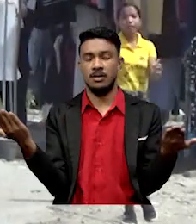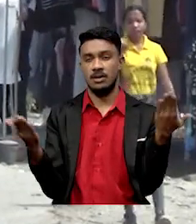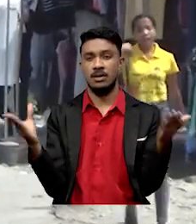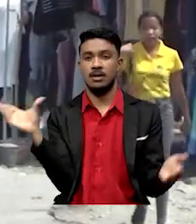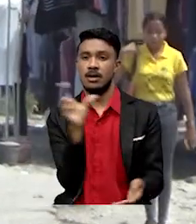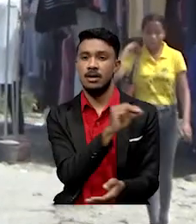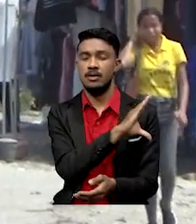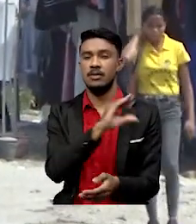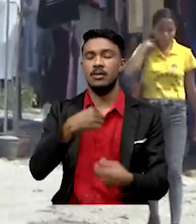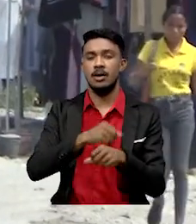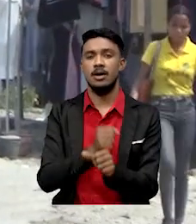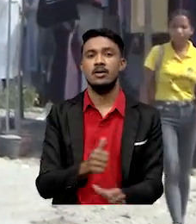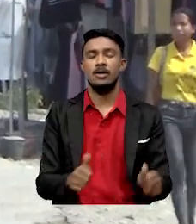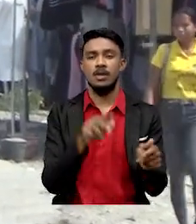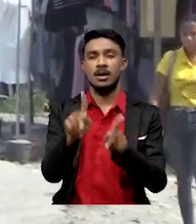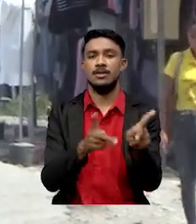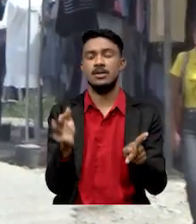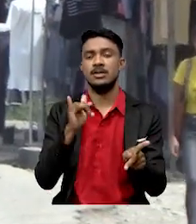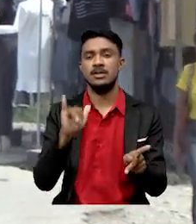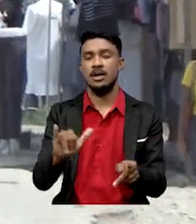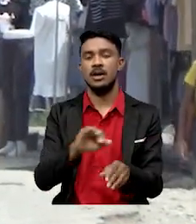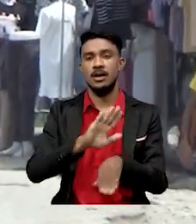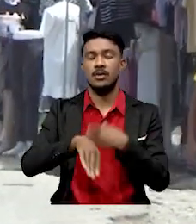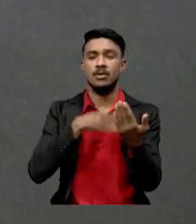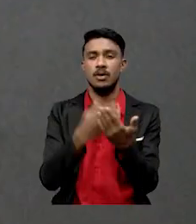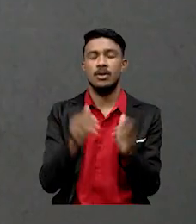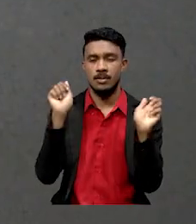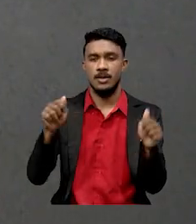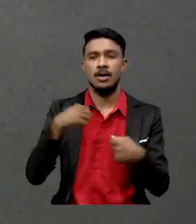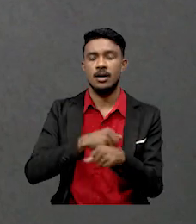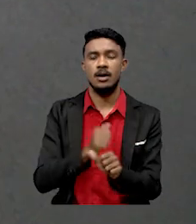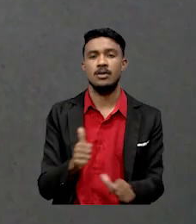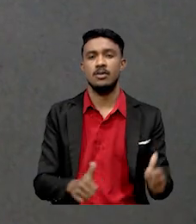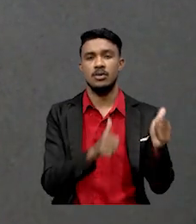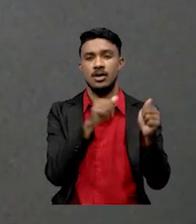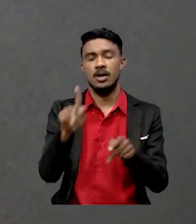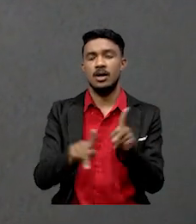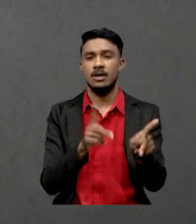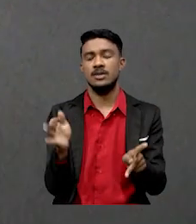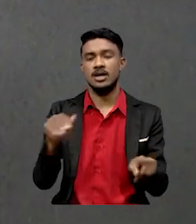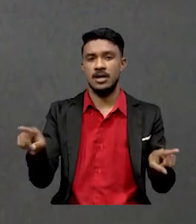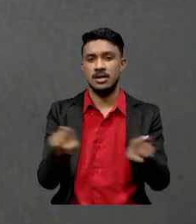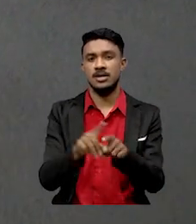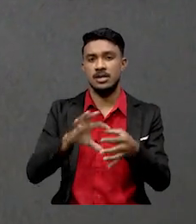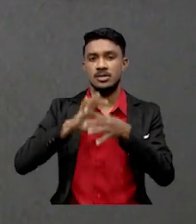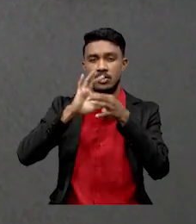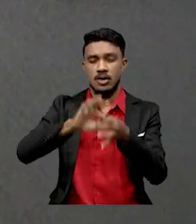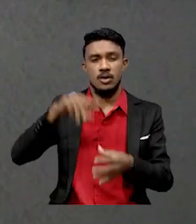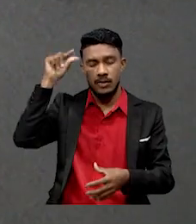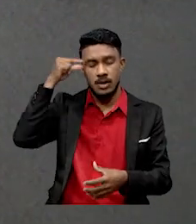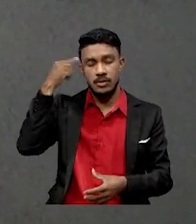onde aplica para cidadão Sira, a tu ema roto belemor estuir? Autoridade local, no dar estrutura governo e a